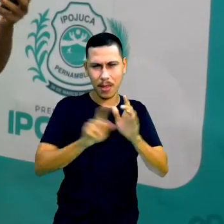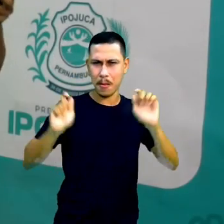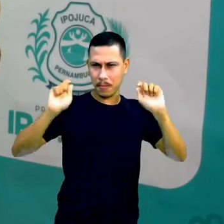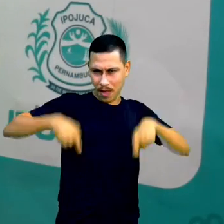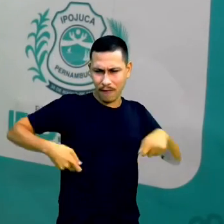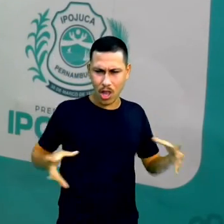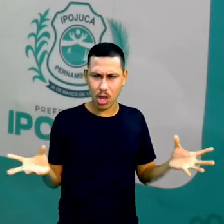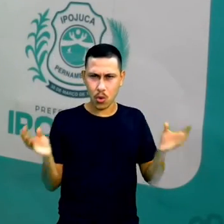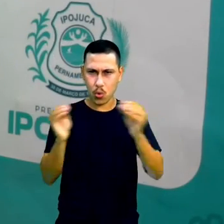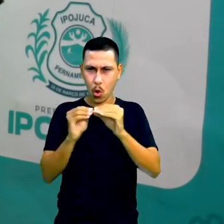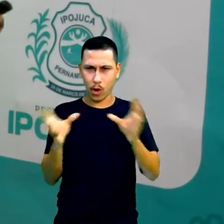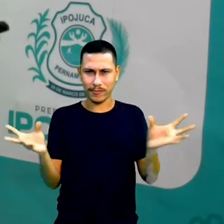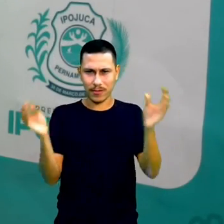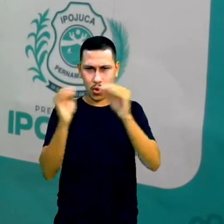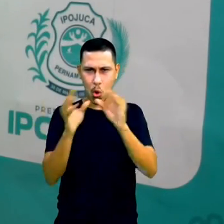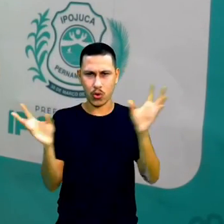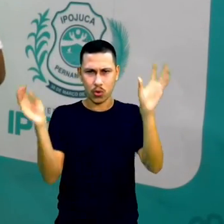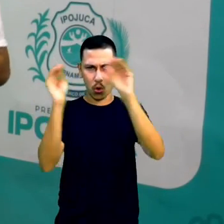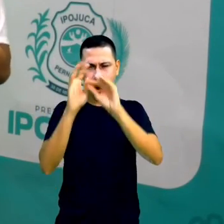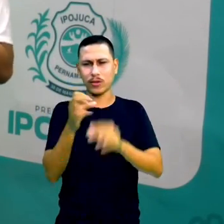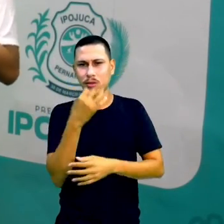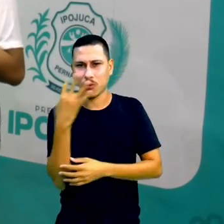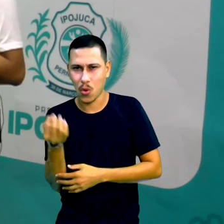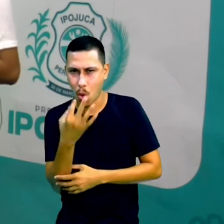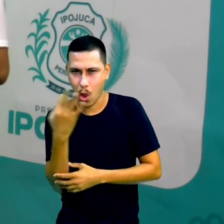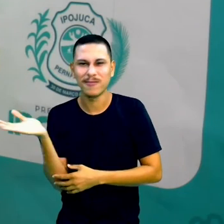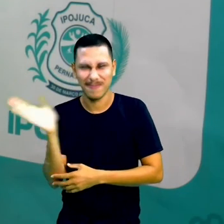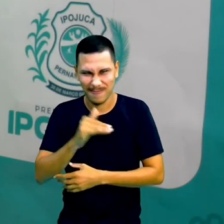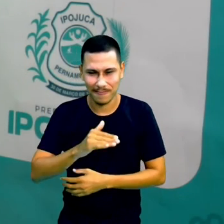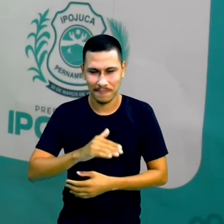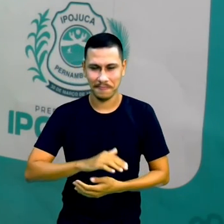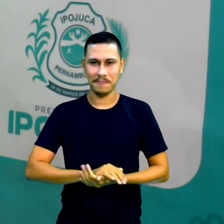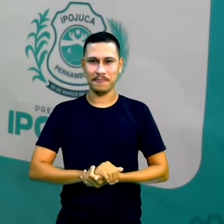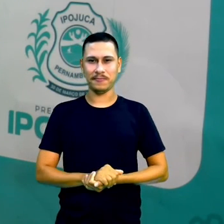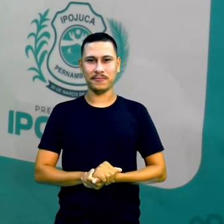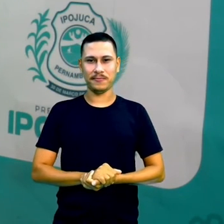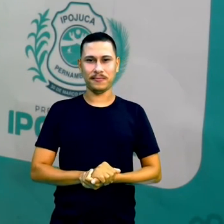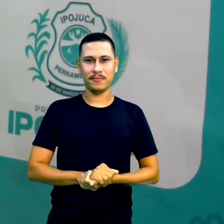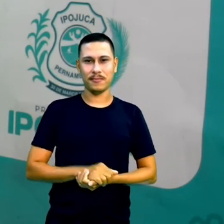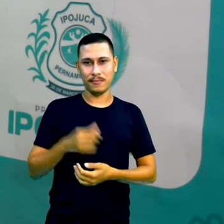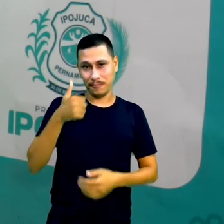que juntar e contar. Vamos lá.